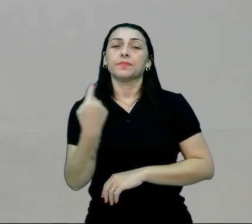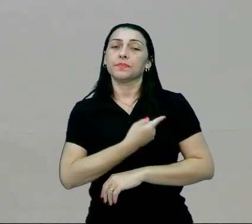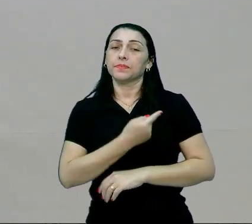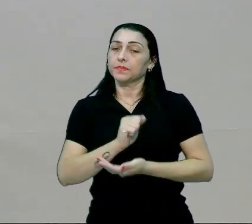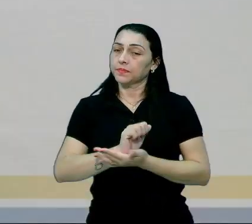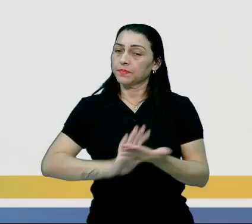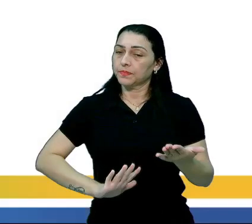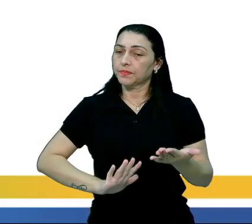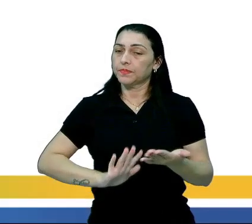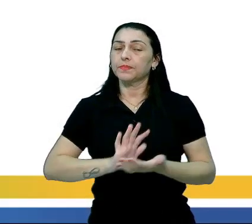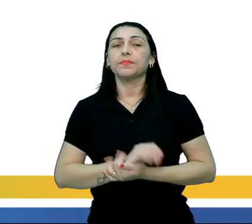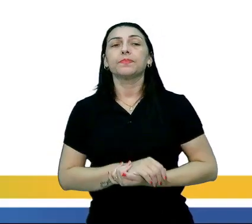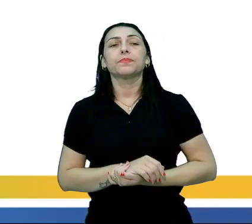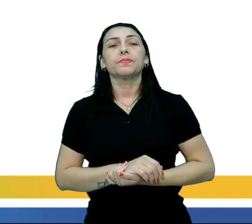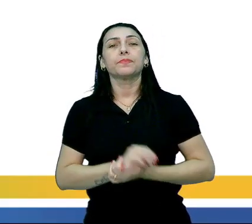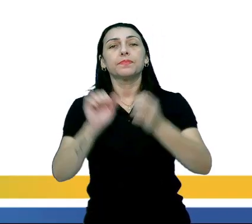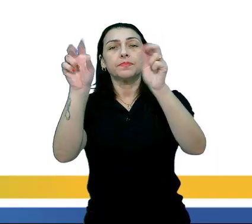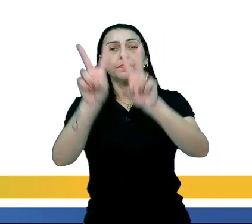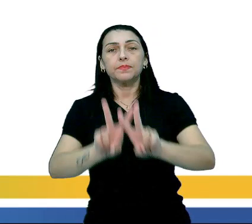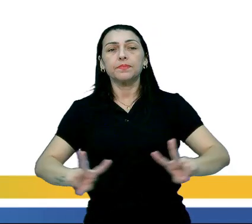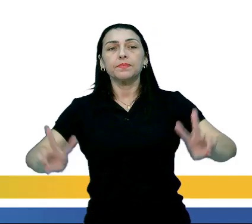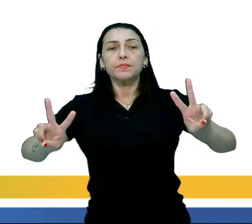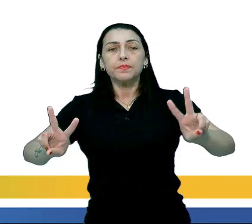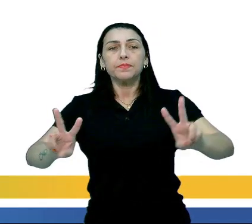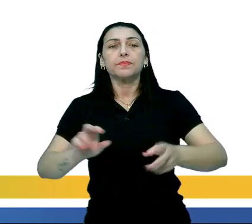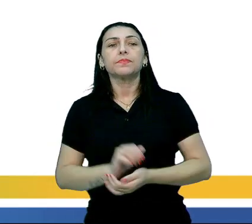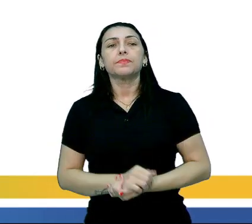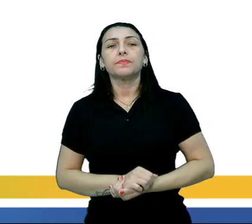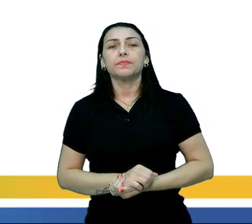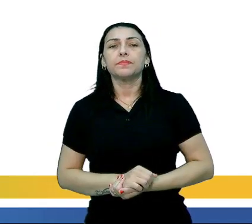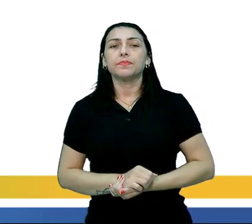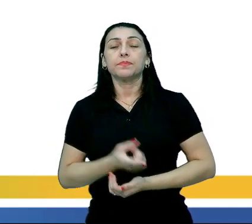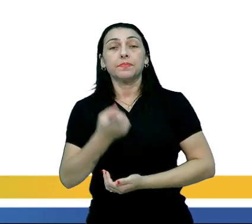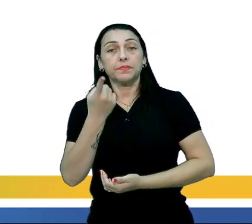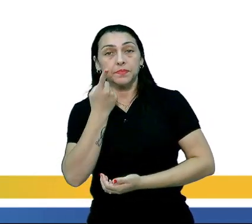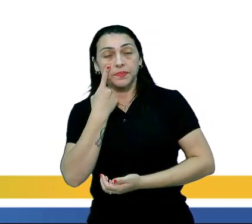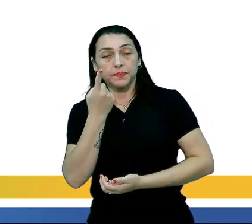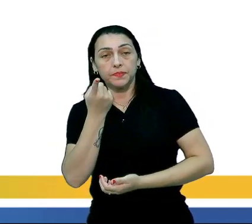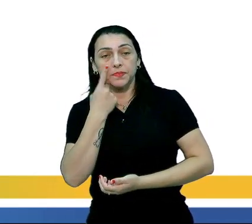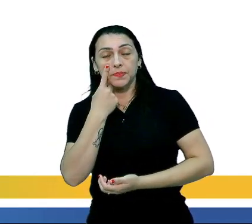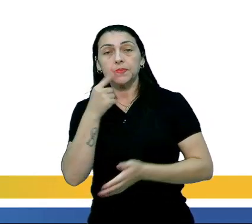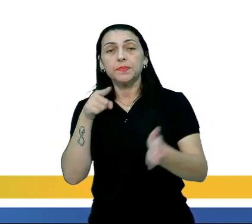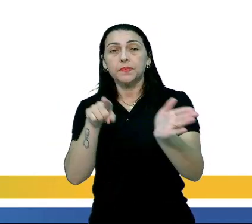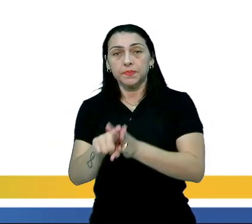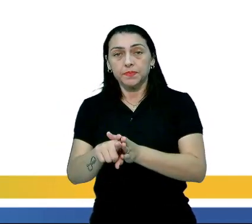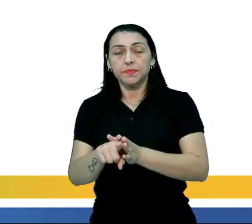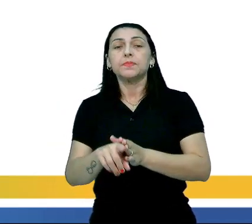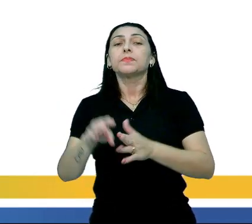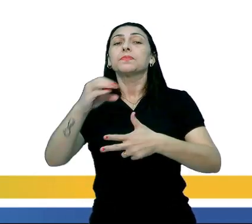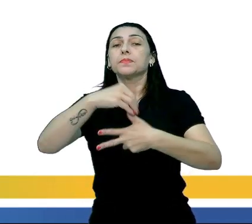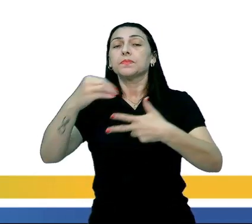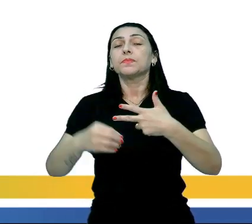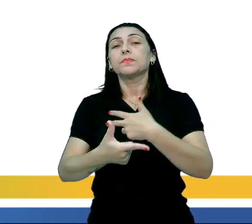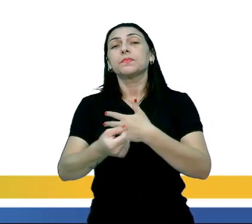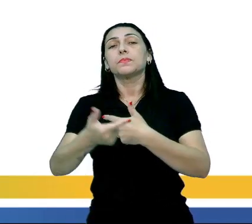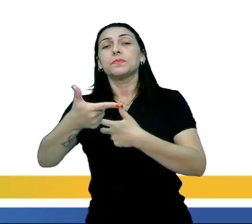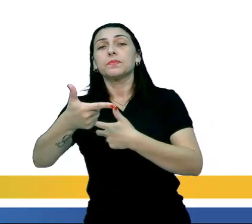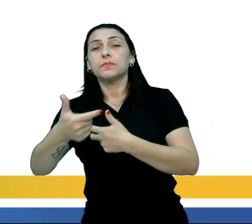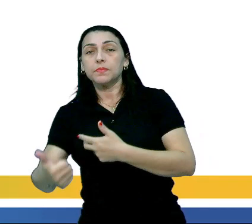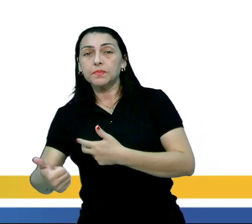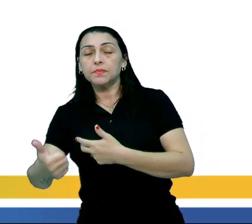nosso Exercitando, visualizando em tela. Essa questão esteve no Enem do ano